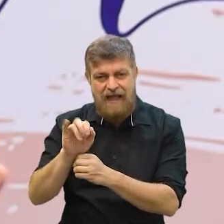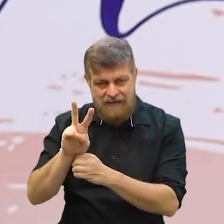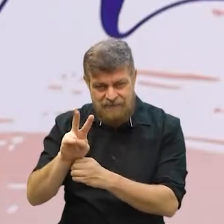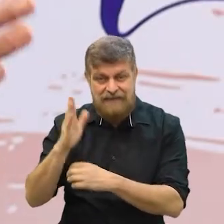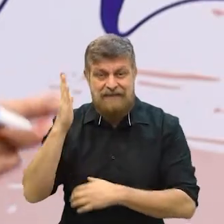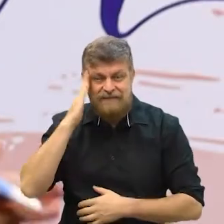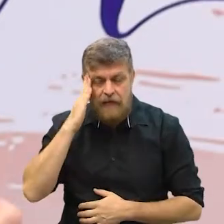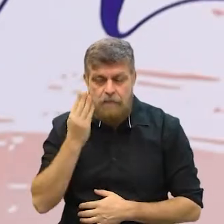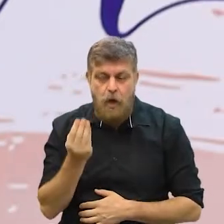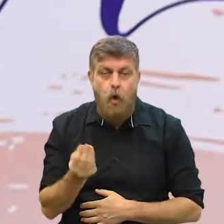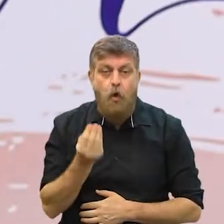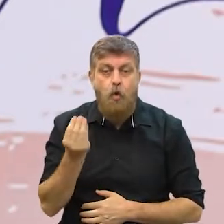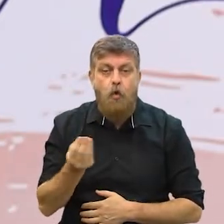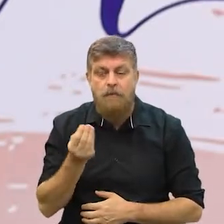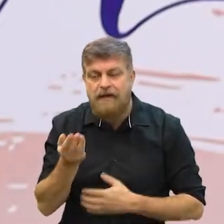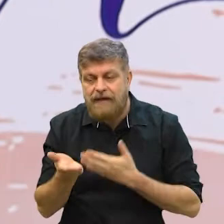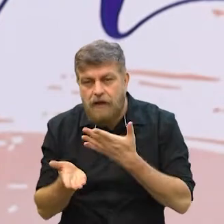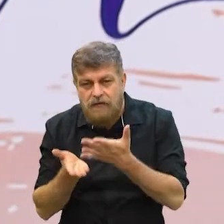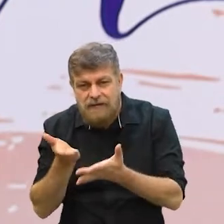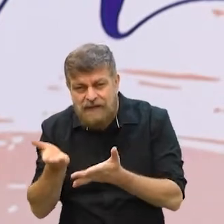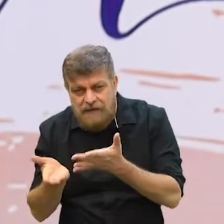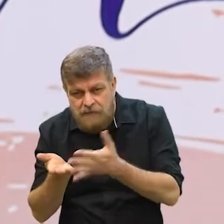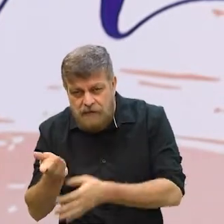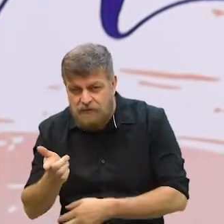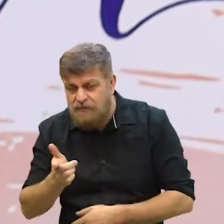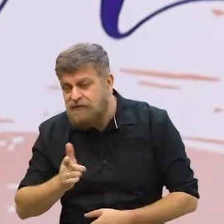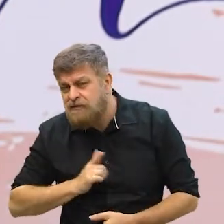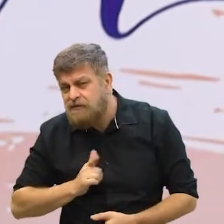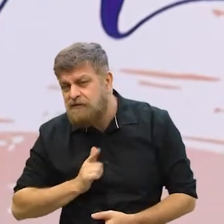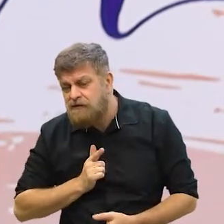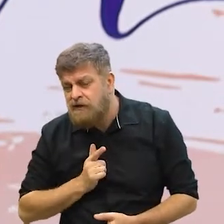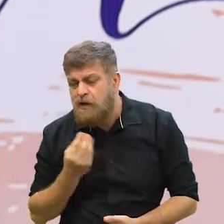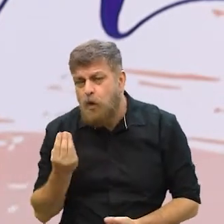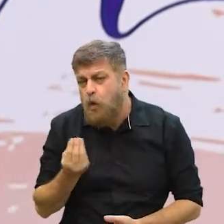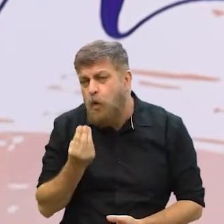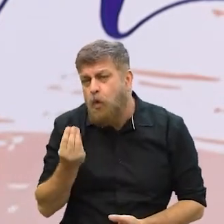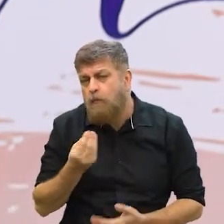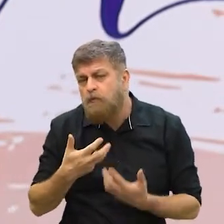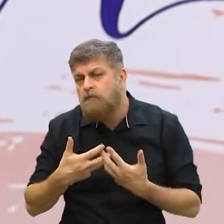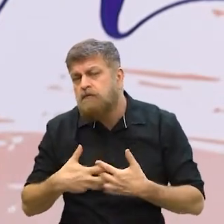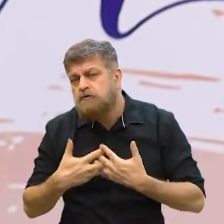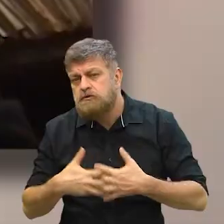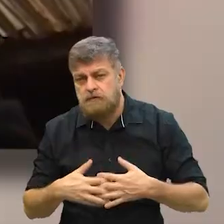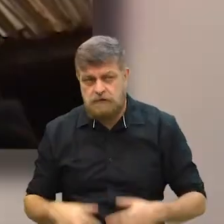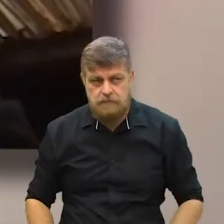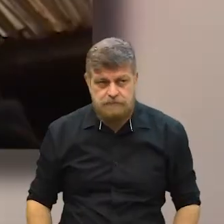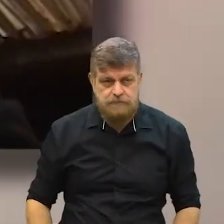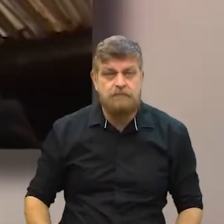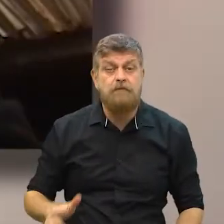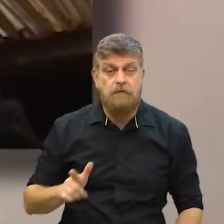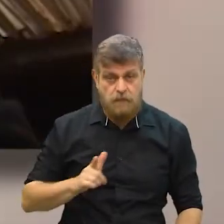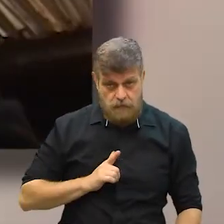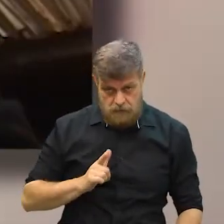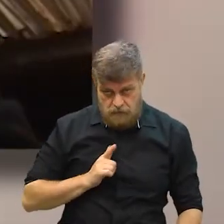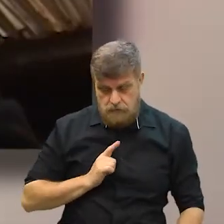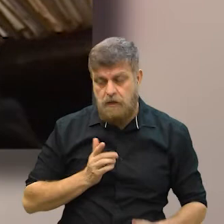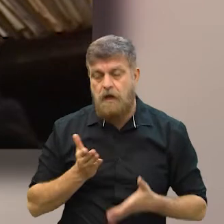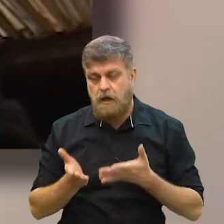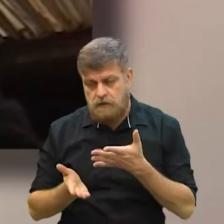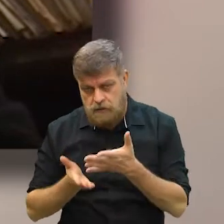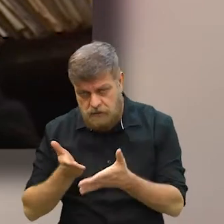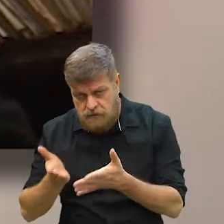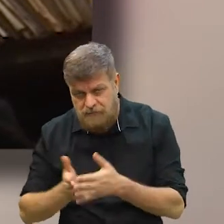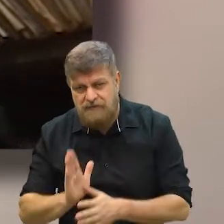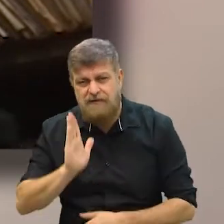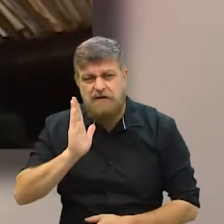que funciona? Como que é o tratamento? Existe um tratamento ou não? Como que funciona? Existe um tratamento.